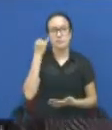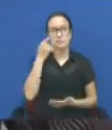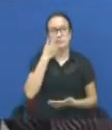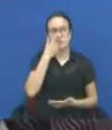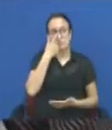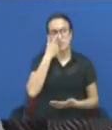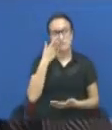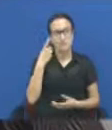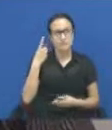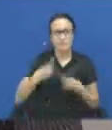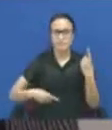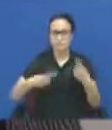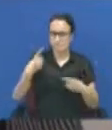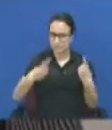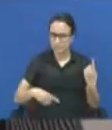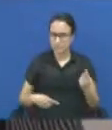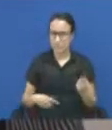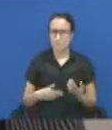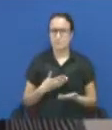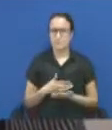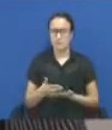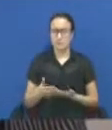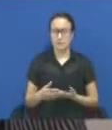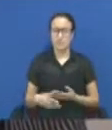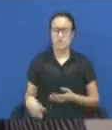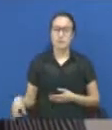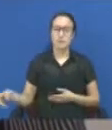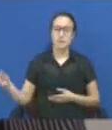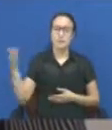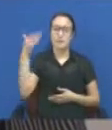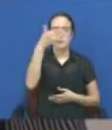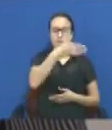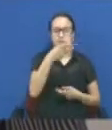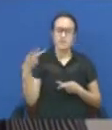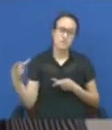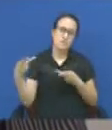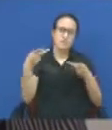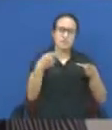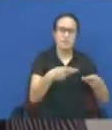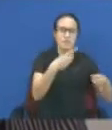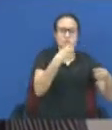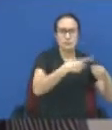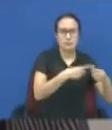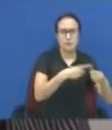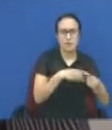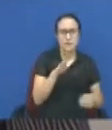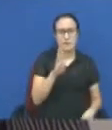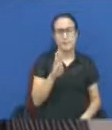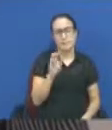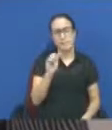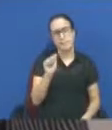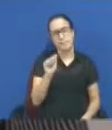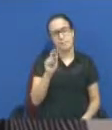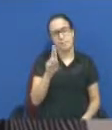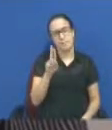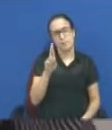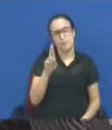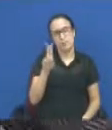discussão e fomos mais longe. Nós fomos a Bauru, lá de uma empresa de papel, fizemos uma